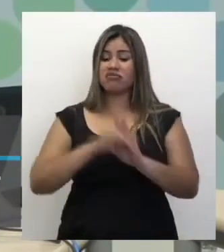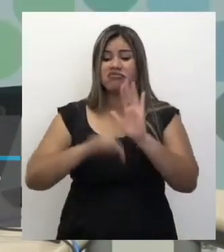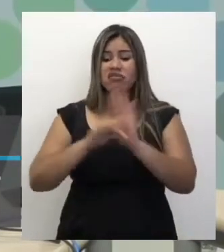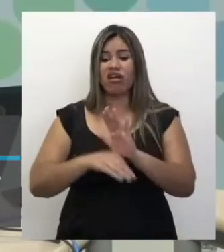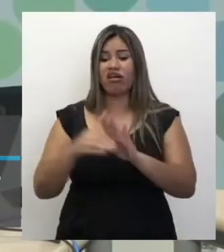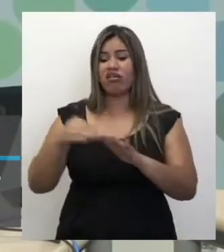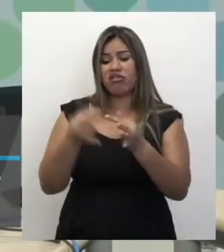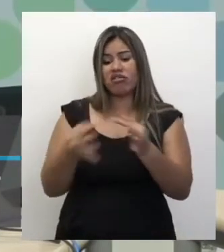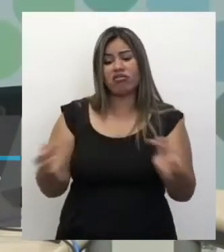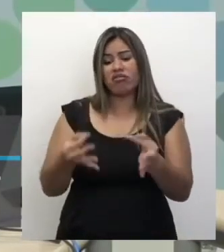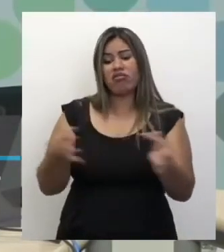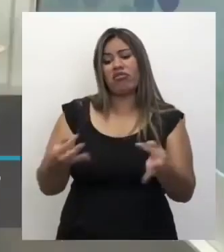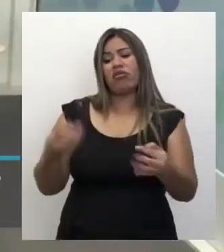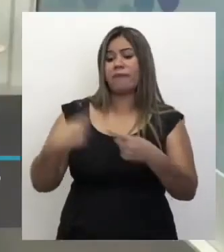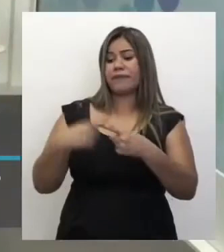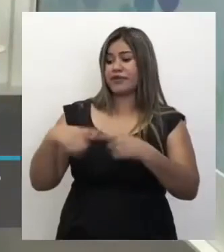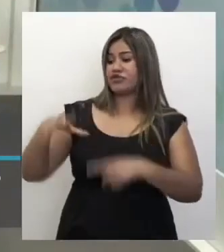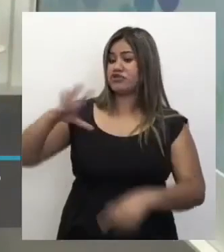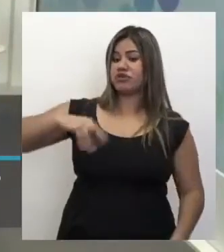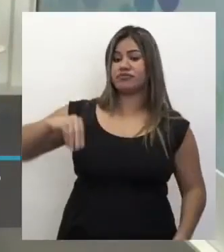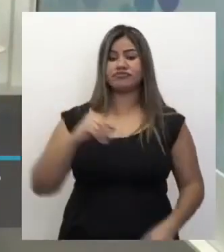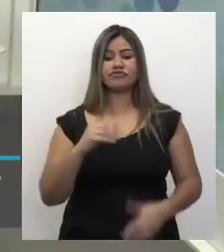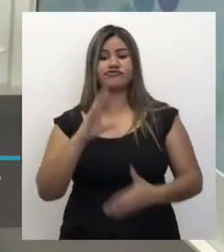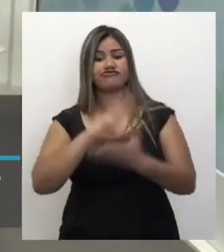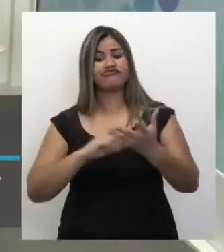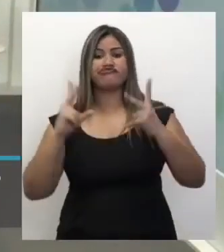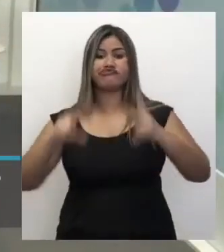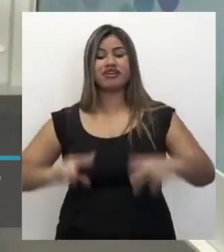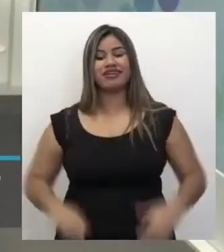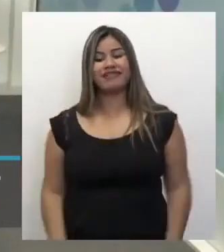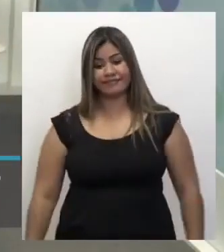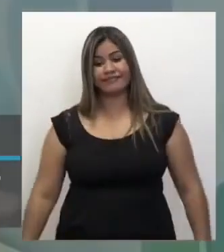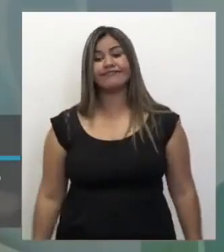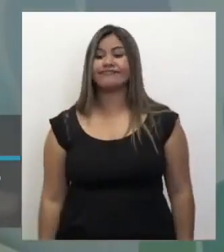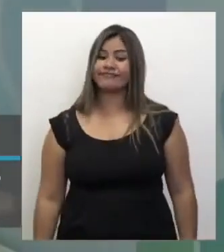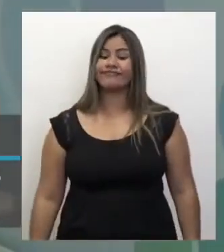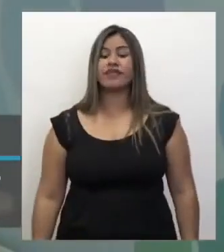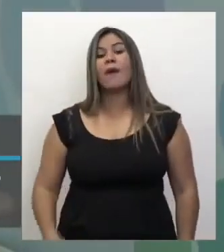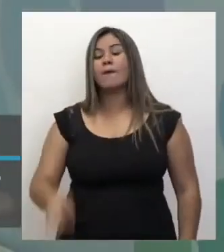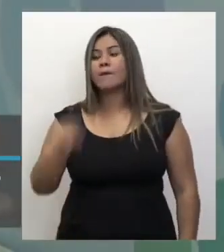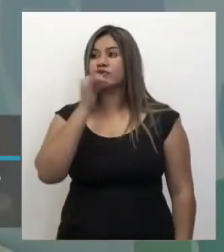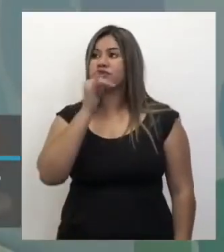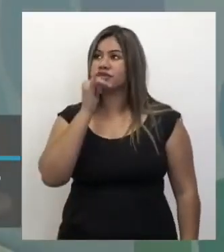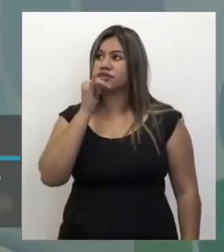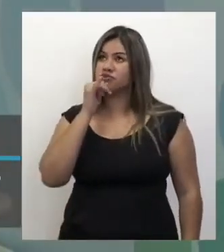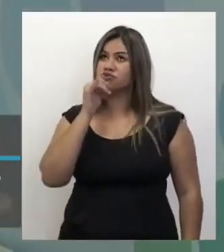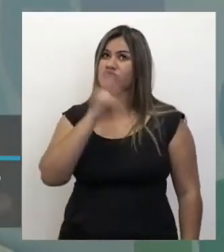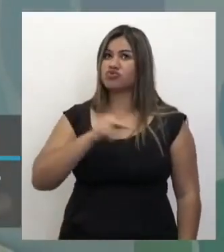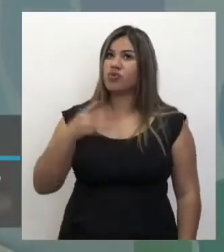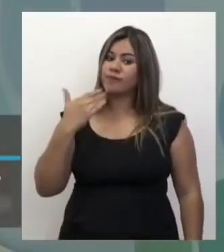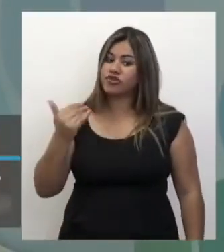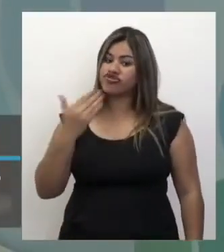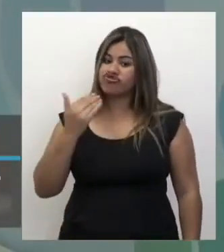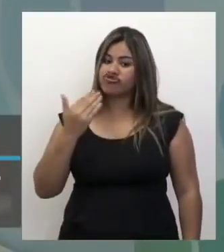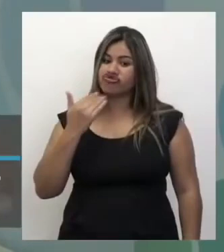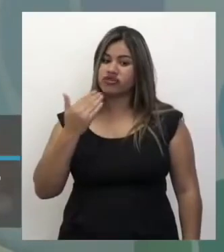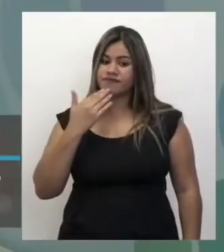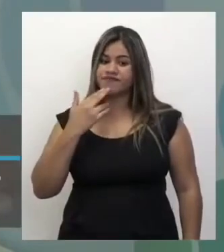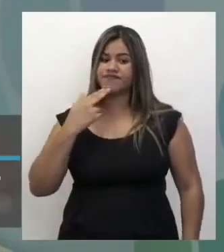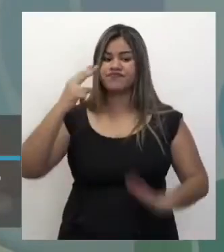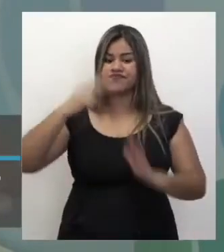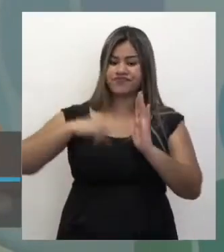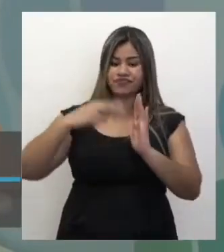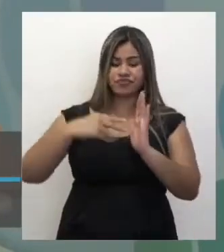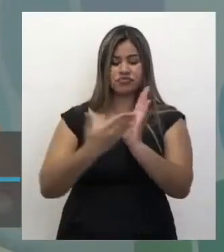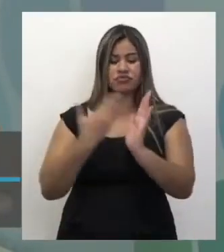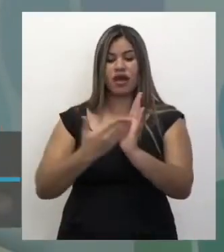um falaria aquilo. Gente, se os professores que estão aqui pedirem, assista aquela aula, leiam Noite de Almirante novamente, de